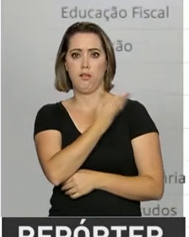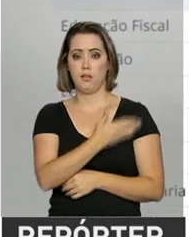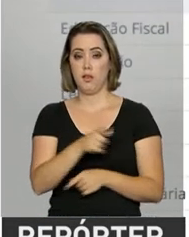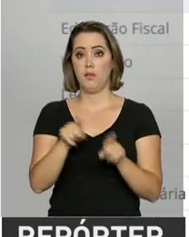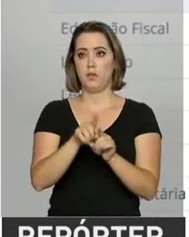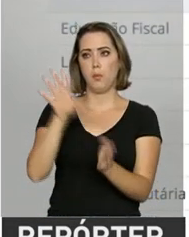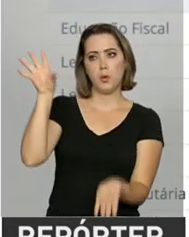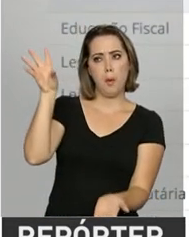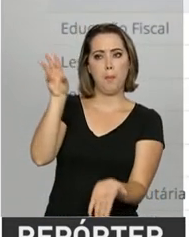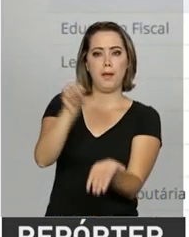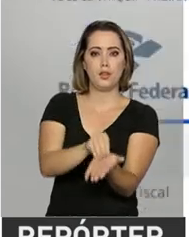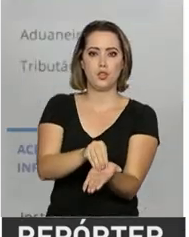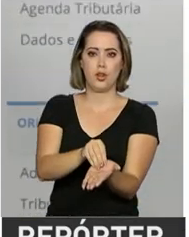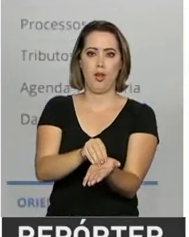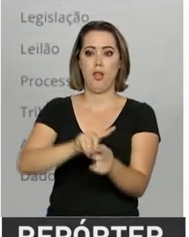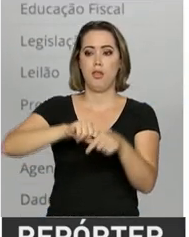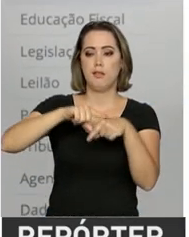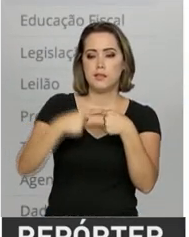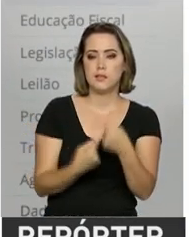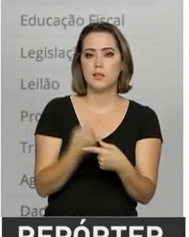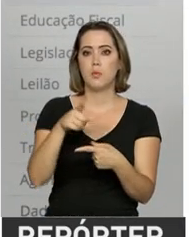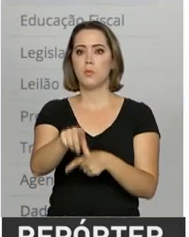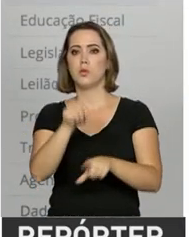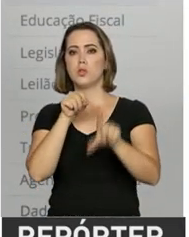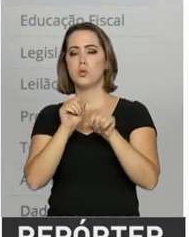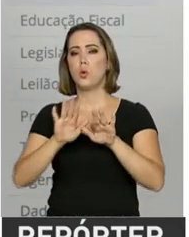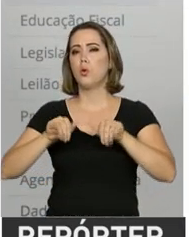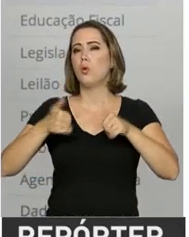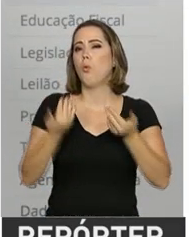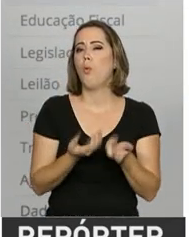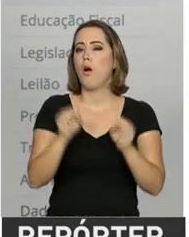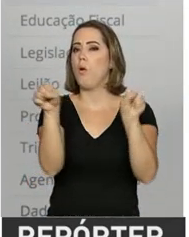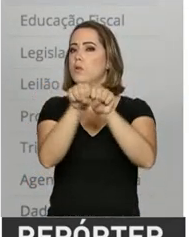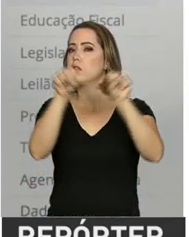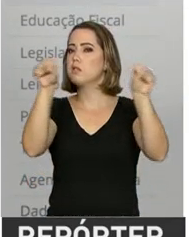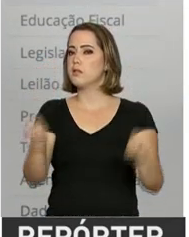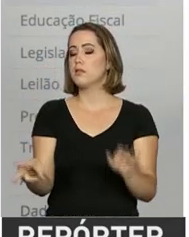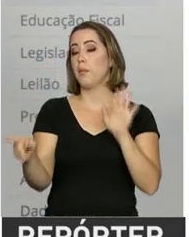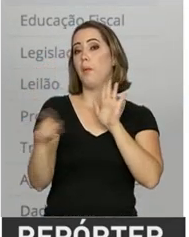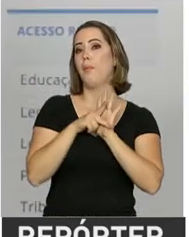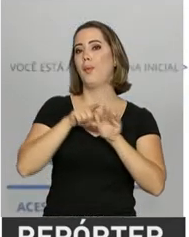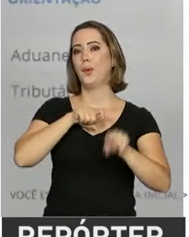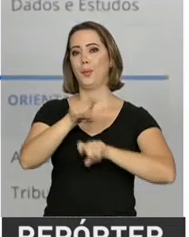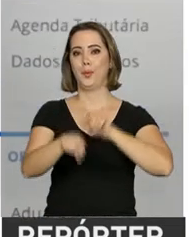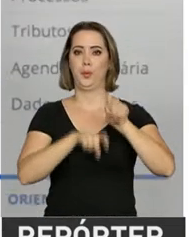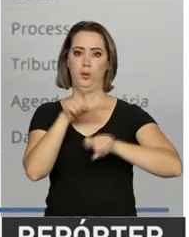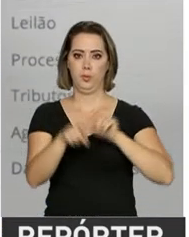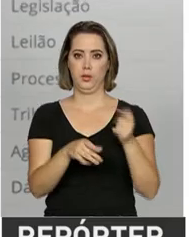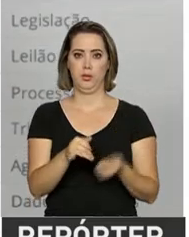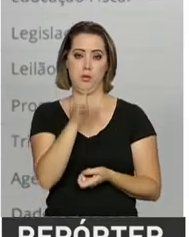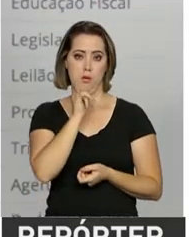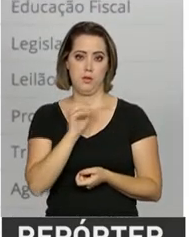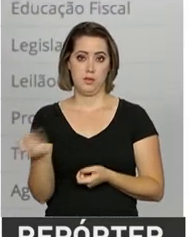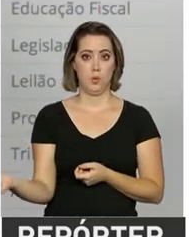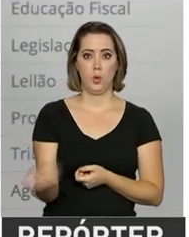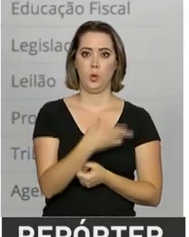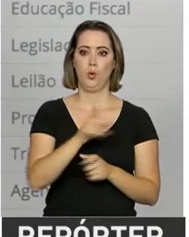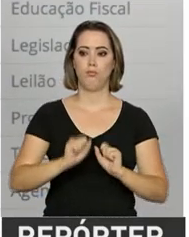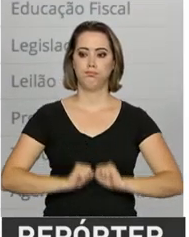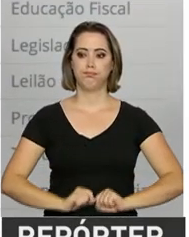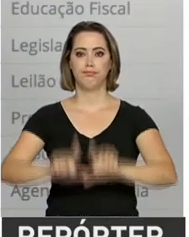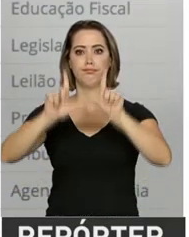download do programa o próximo passo é escolher o sistema operacional se você escolher o windows por exemplo uma nova janela